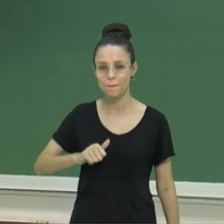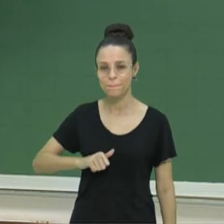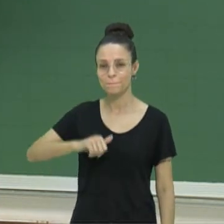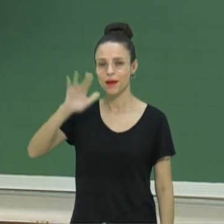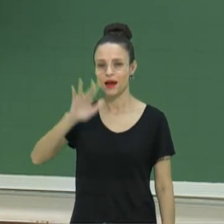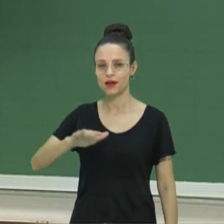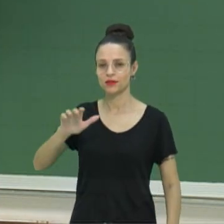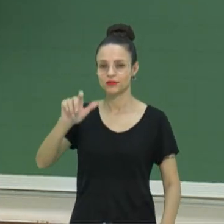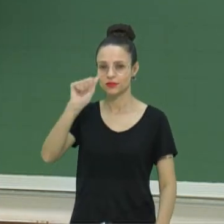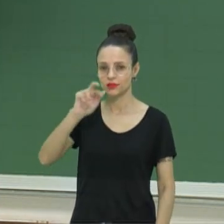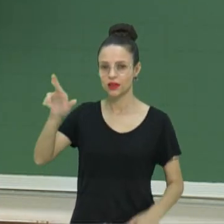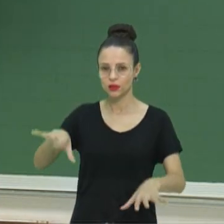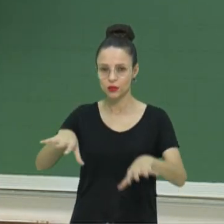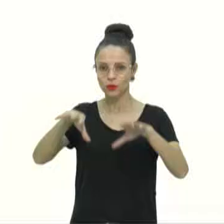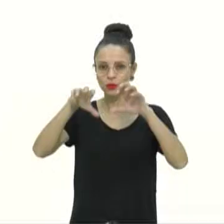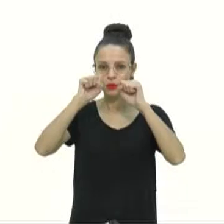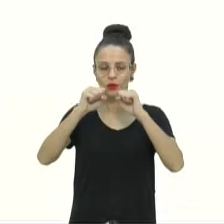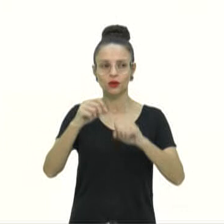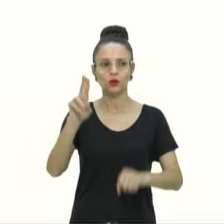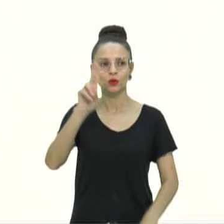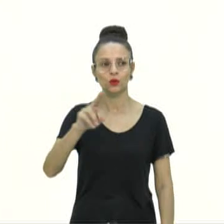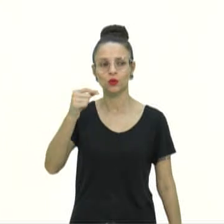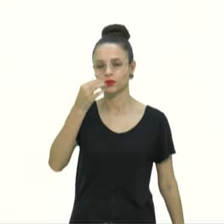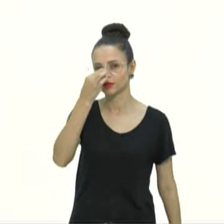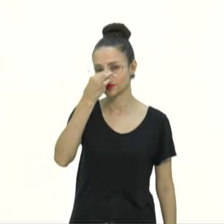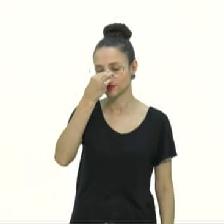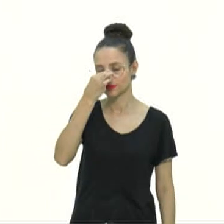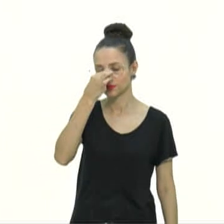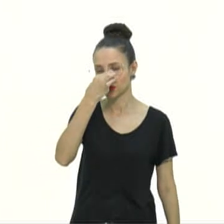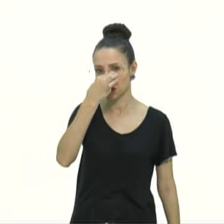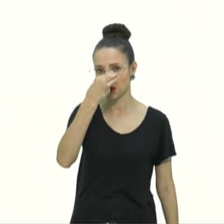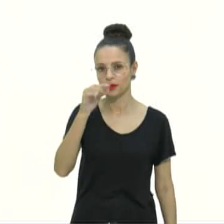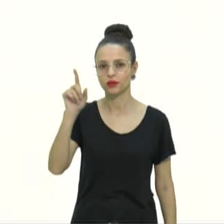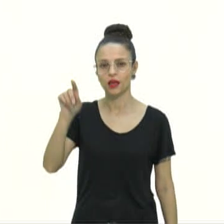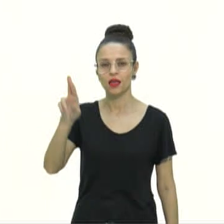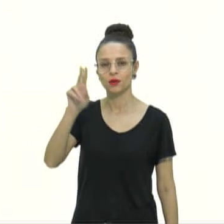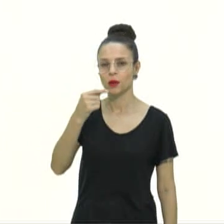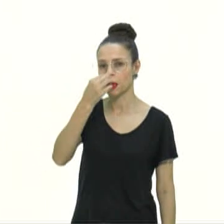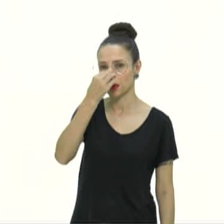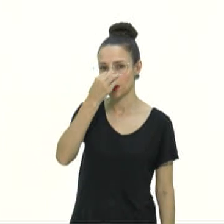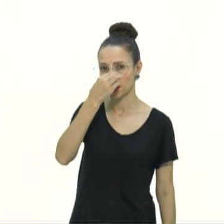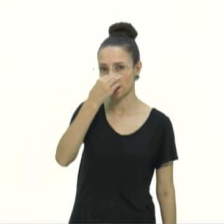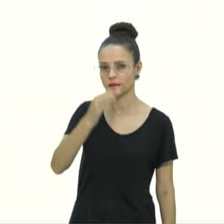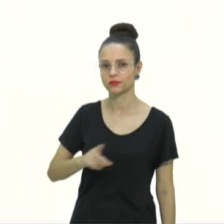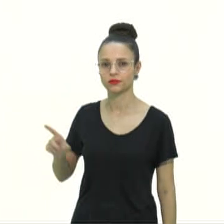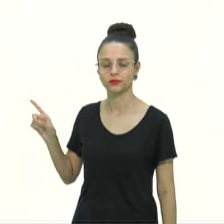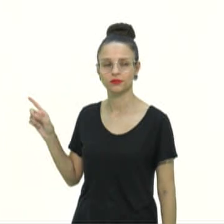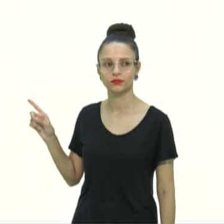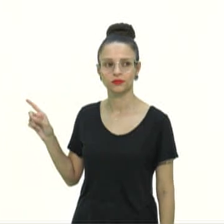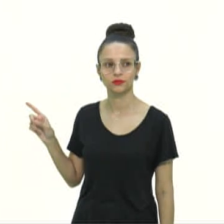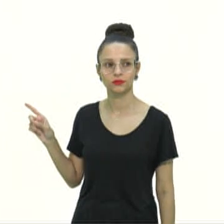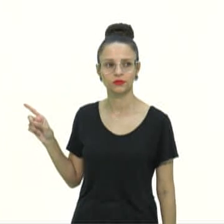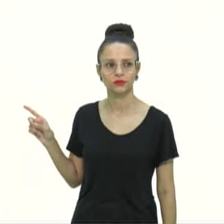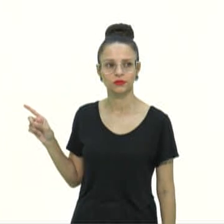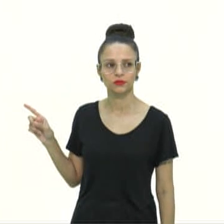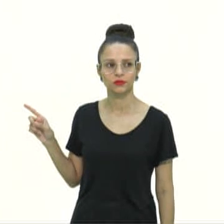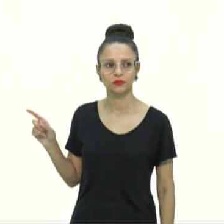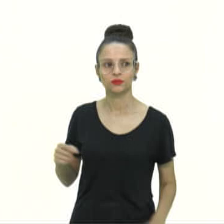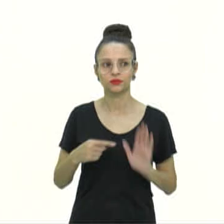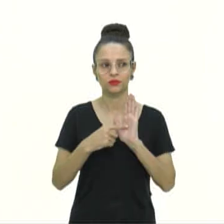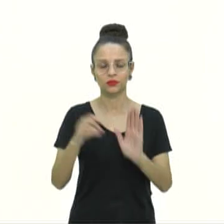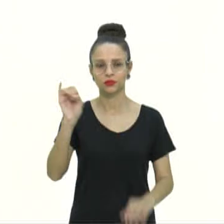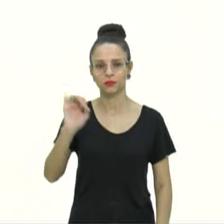aos pulmões, né, eles acabam usando dilatadores nasais, né, que é o que está retratado nessa imagem aqui, né? Então, nessa imagem ali,